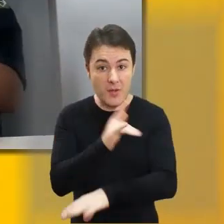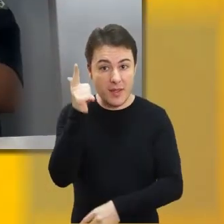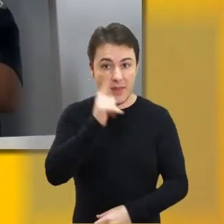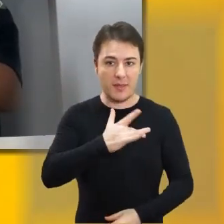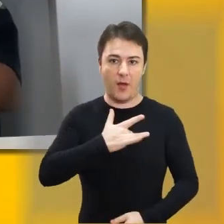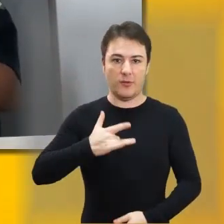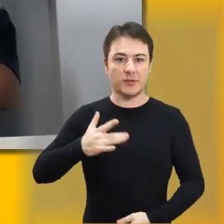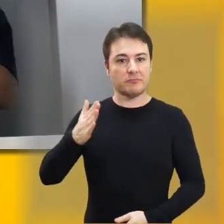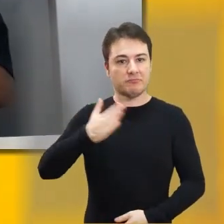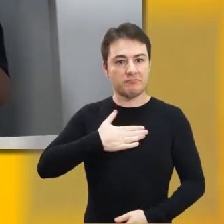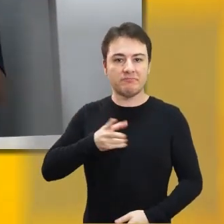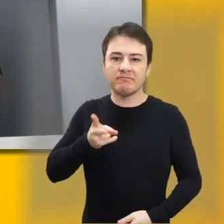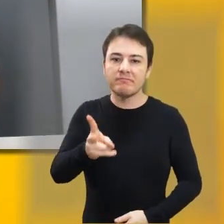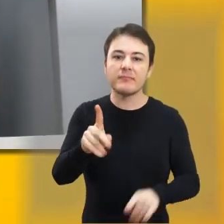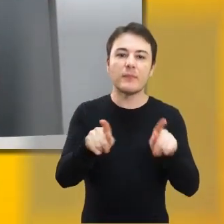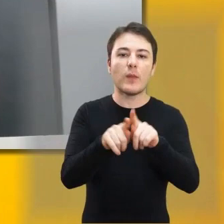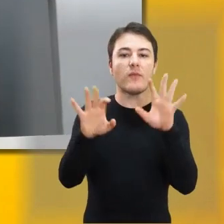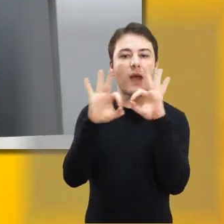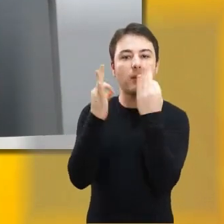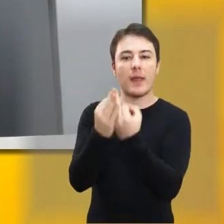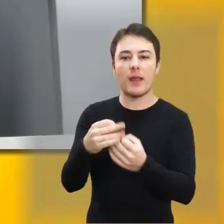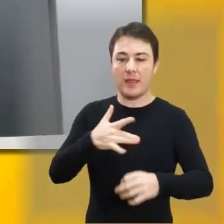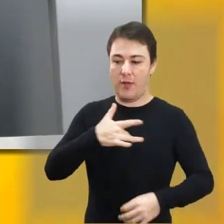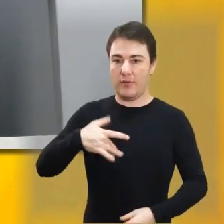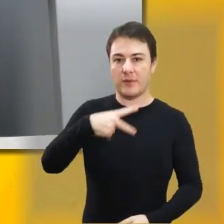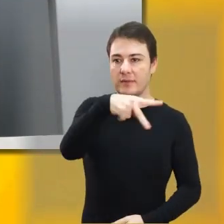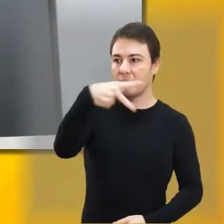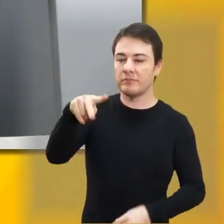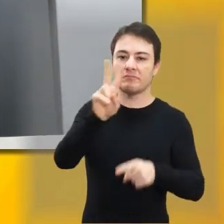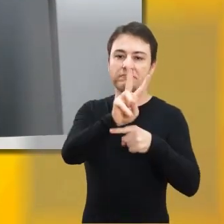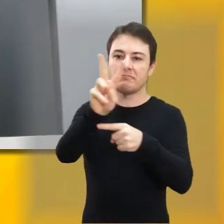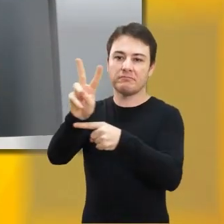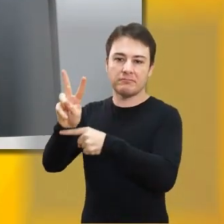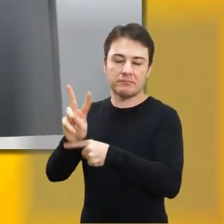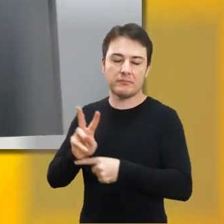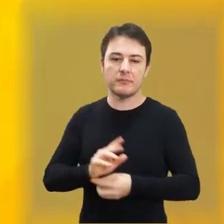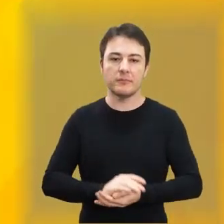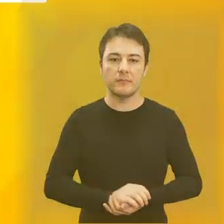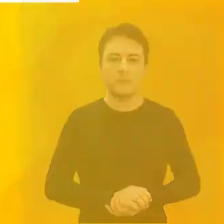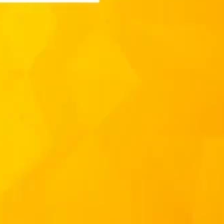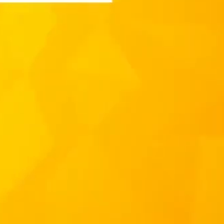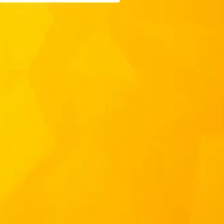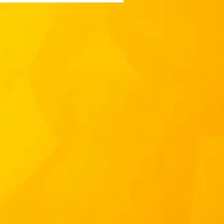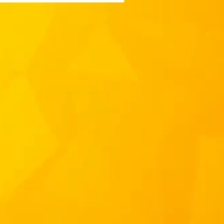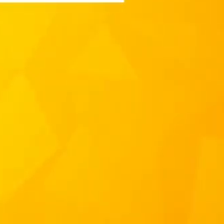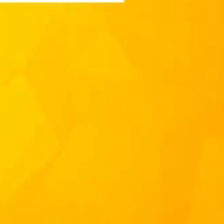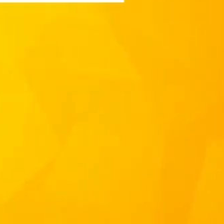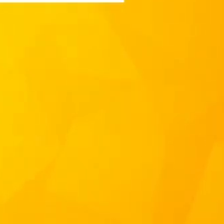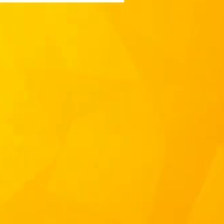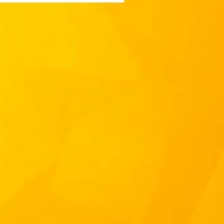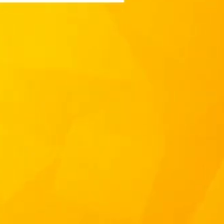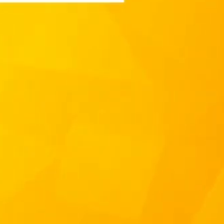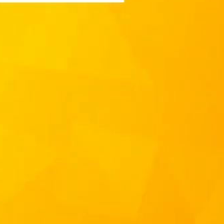assegurar a nossa saúde, a saúde dos nossos familiares e das pessoas que amamos.